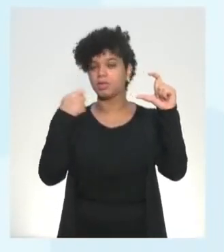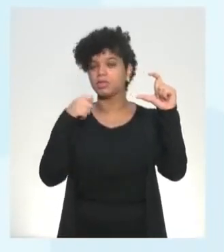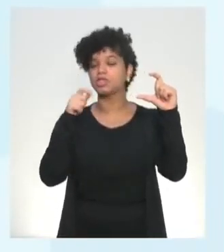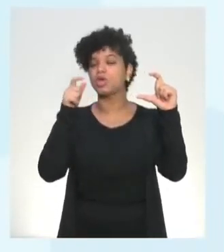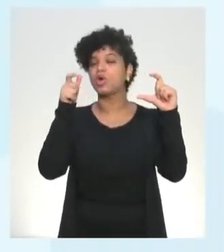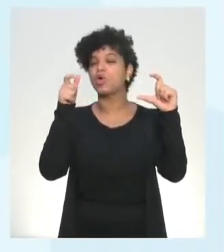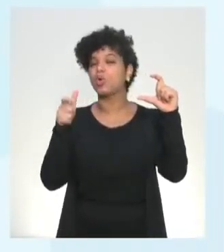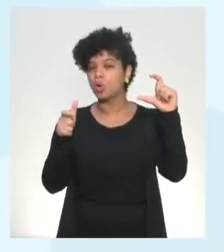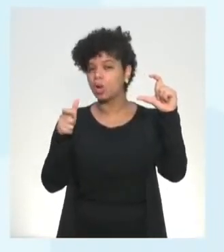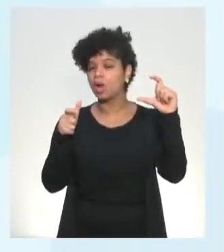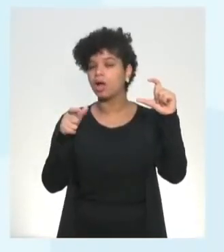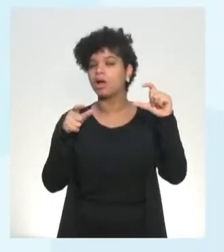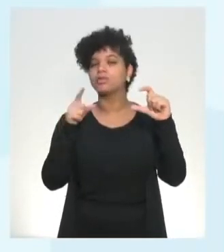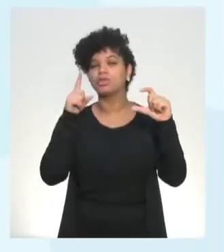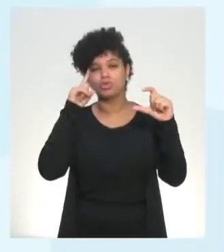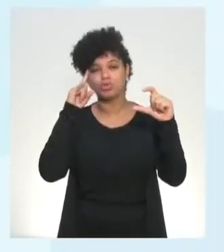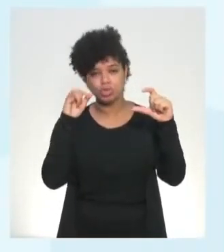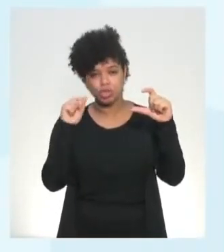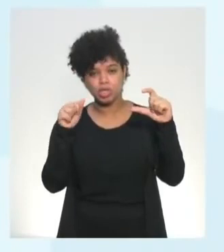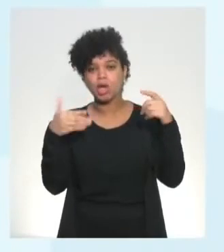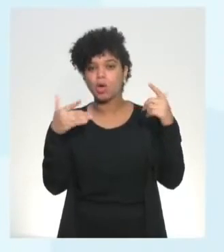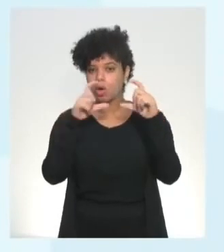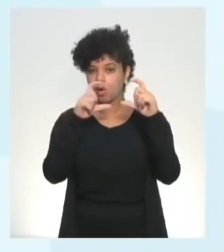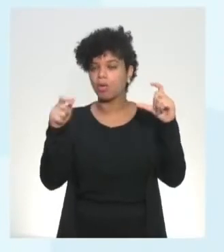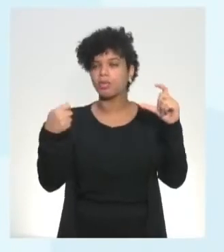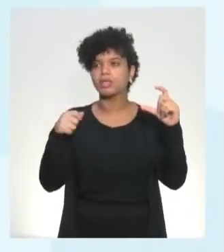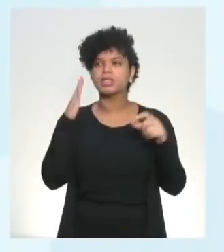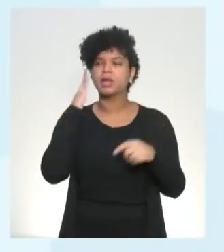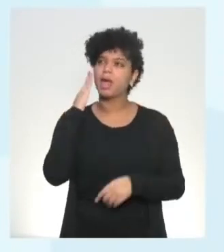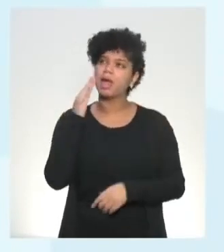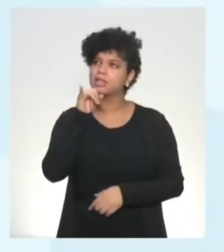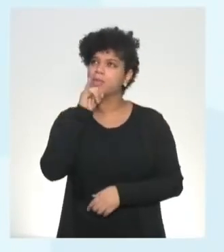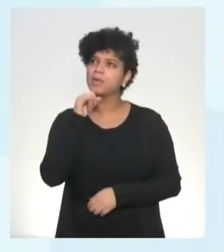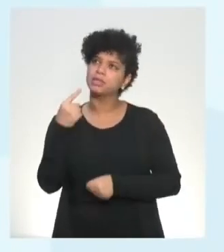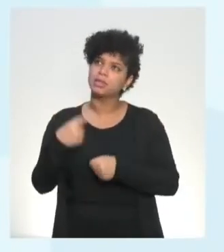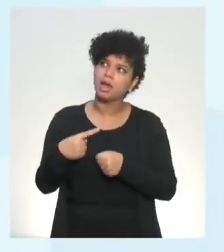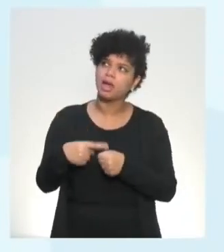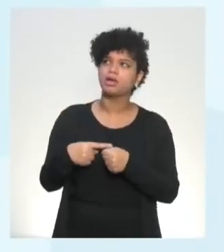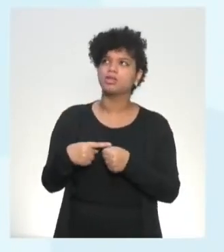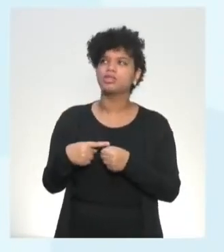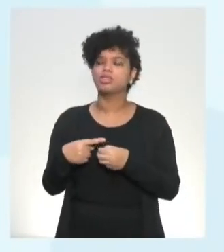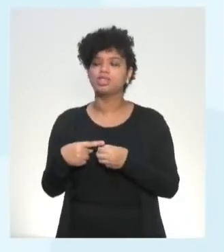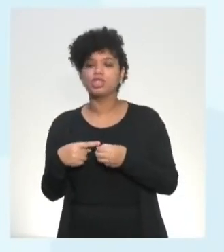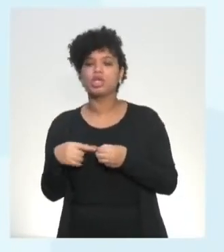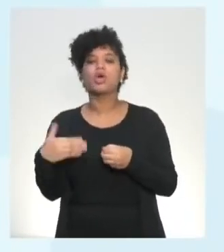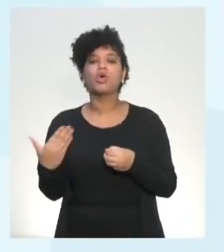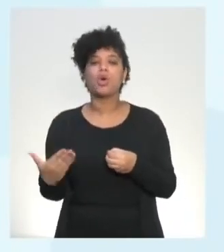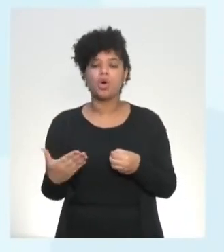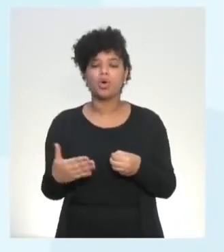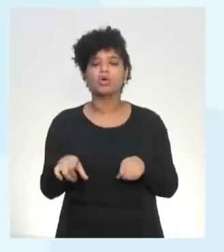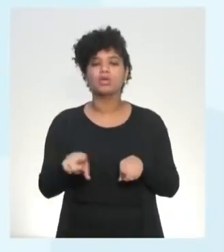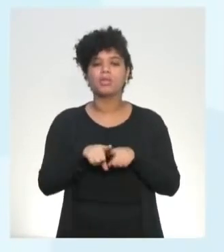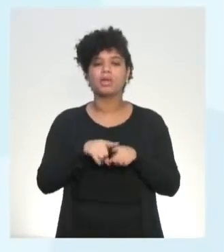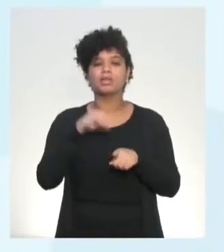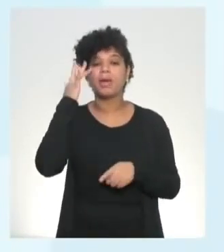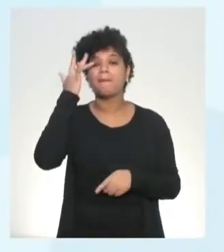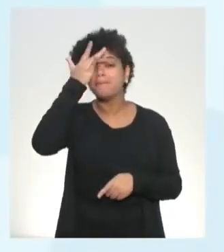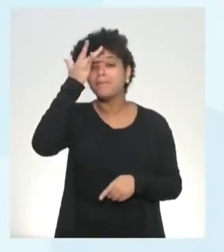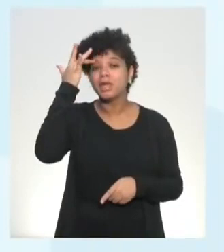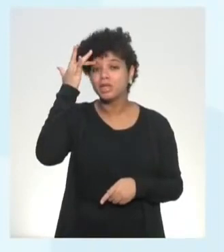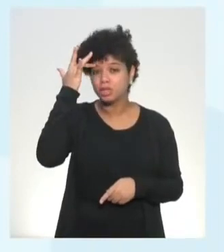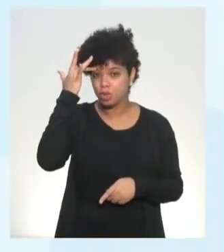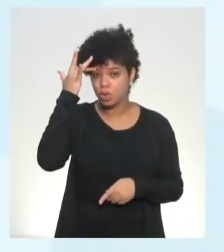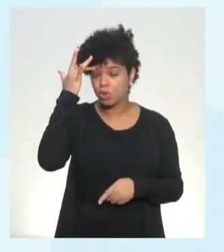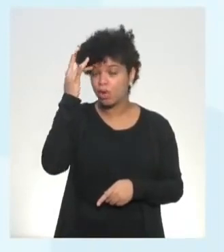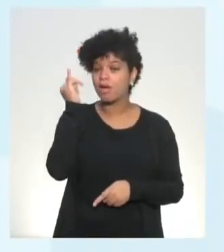tem o local e a data. Então, no cabeçalho você vai colocar a cidade, de onde você está falando e a data. O interlocutor vem logo em seguida, que é com quem você